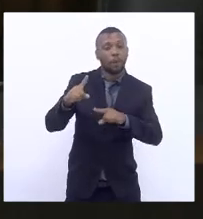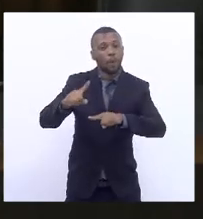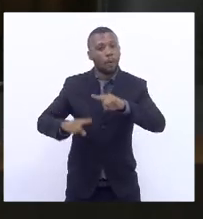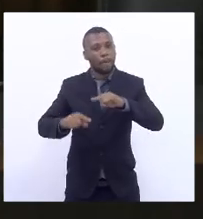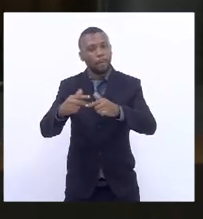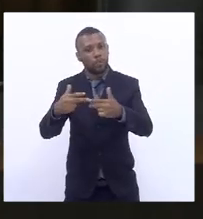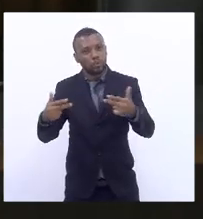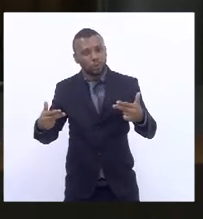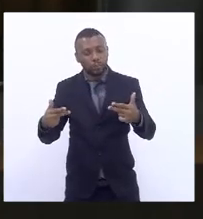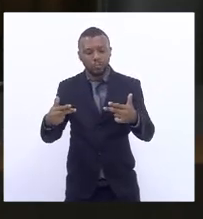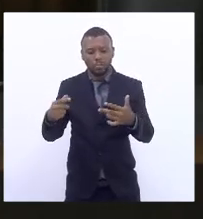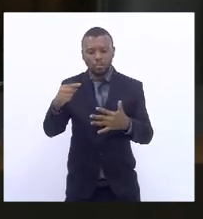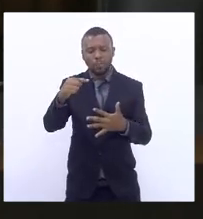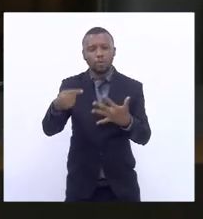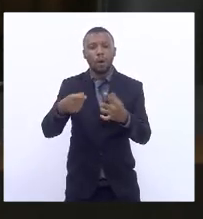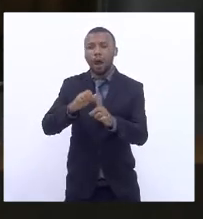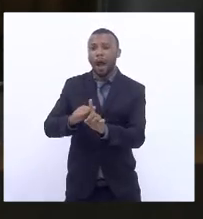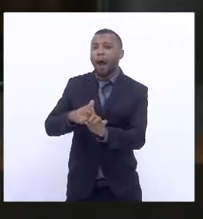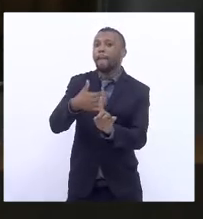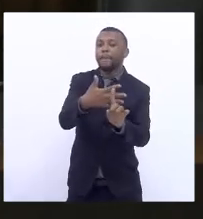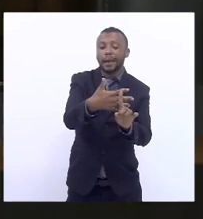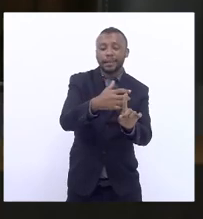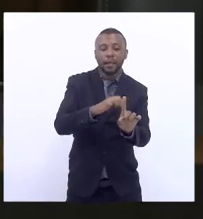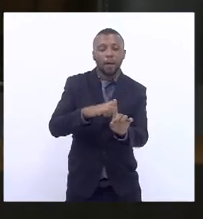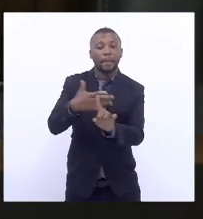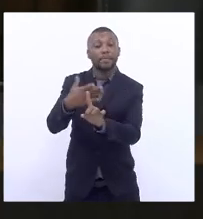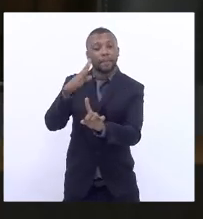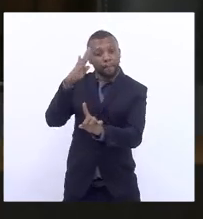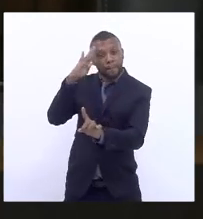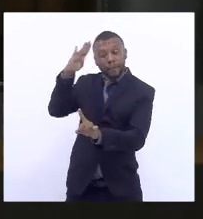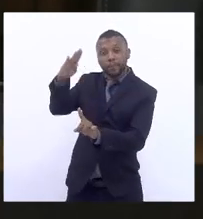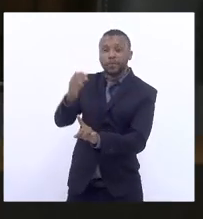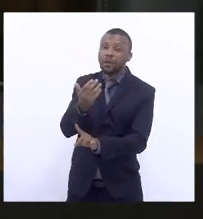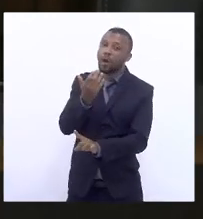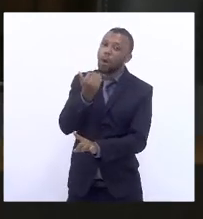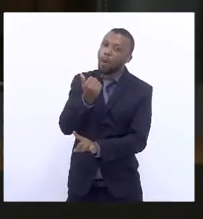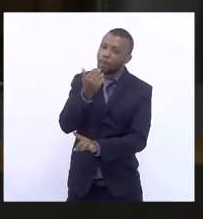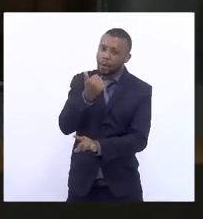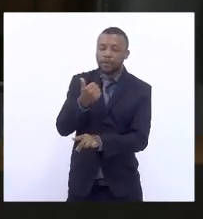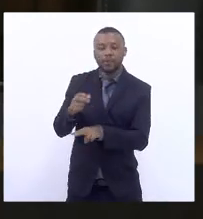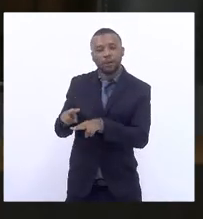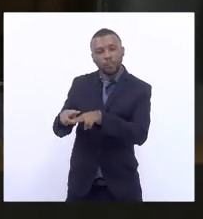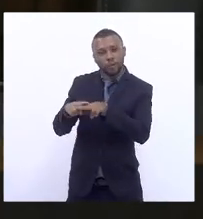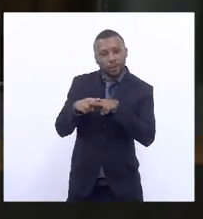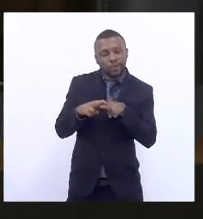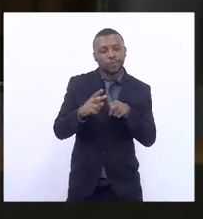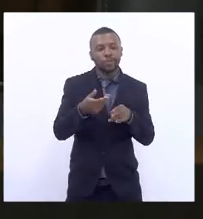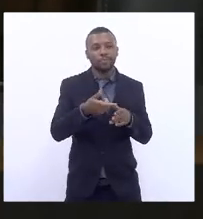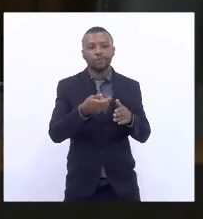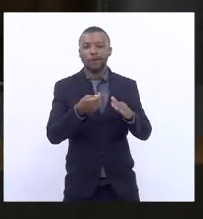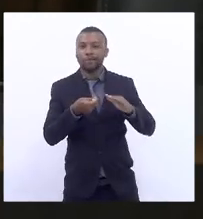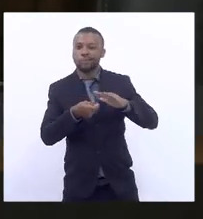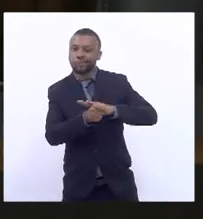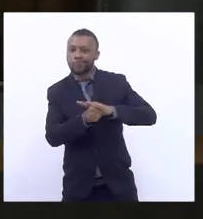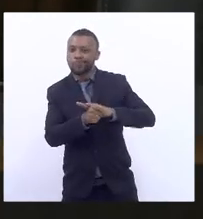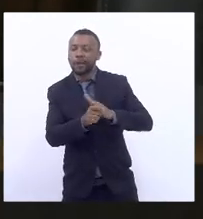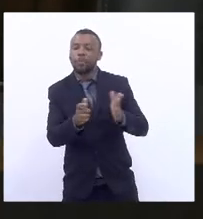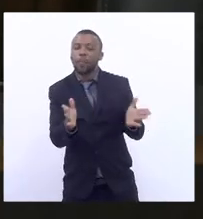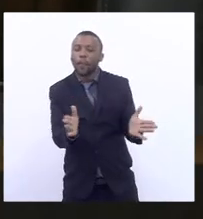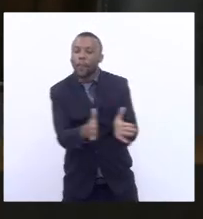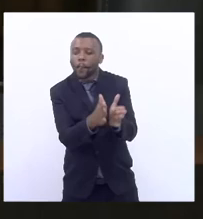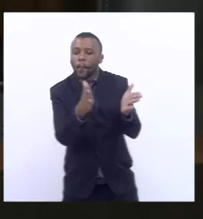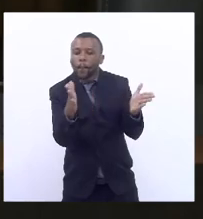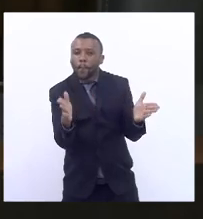principalmente o alimento. E, com isso, patrocinar mais miséria,